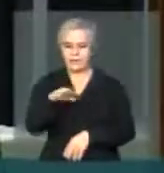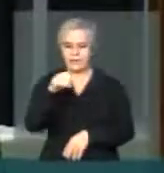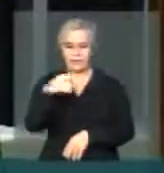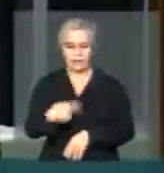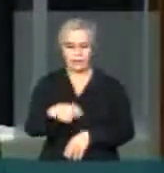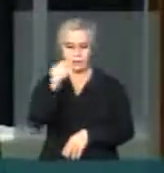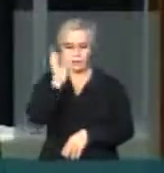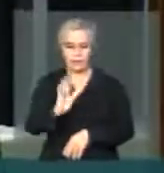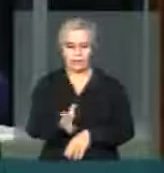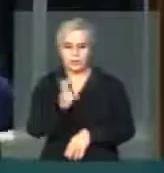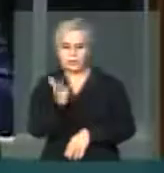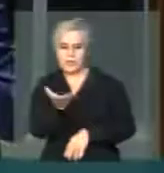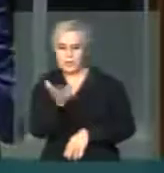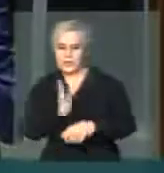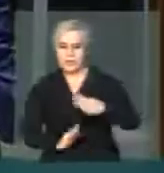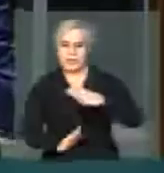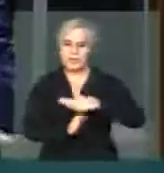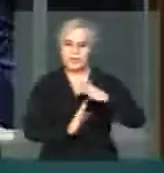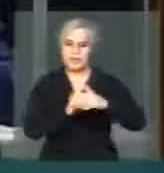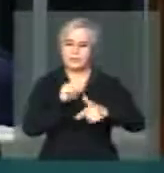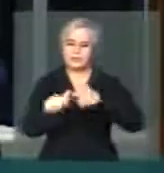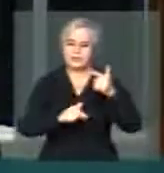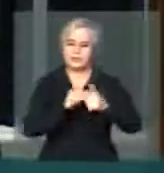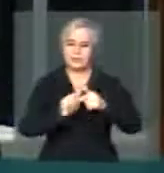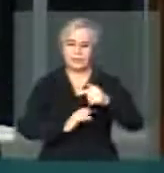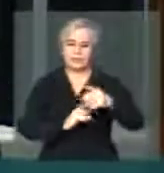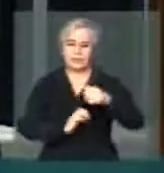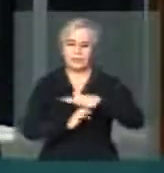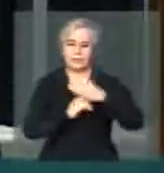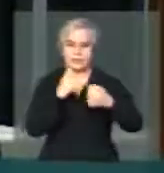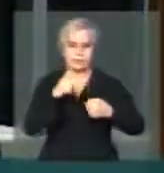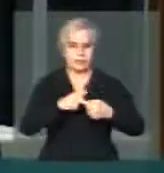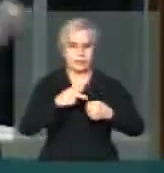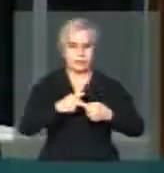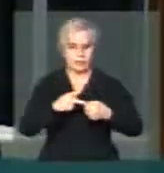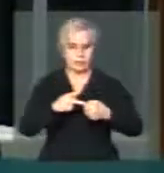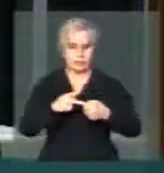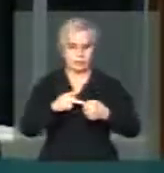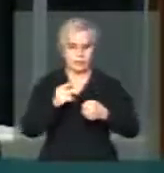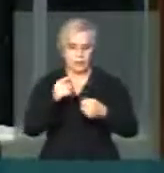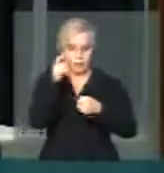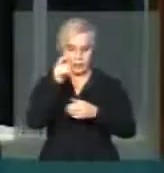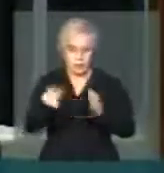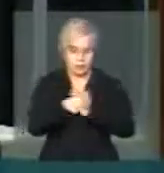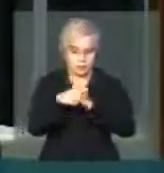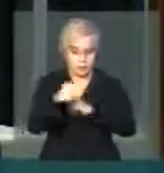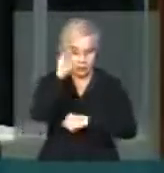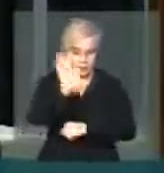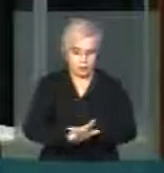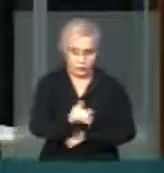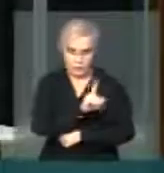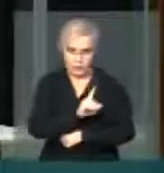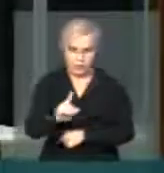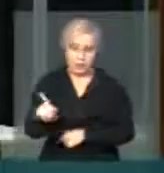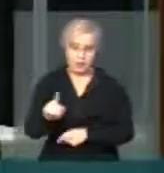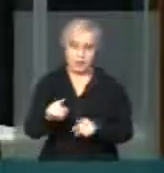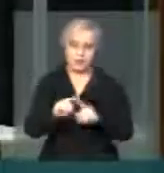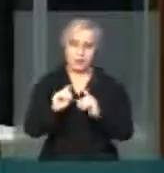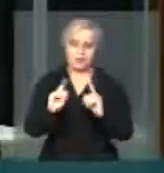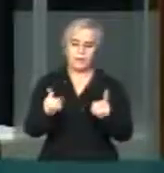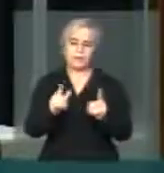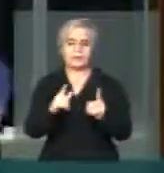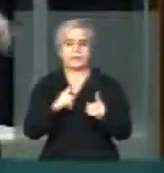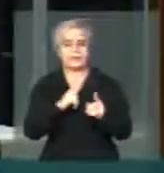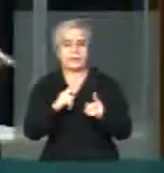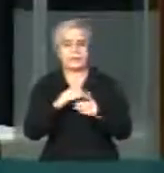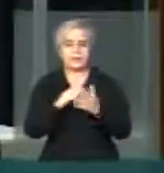da Petrobras e colocar ela não a serviço dos interesses nacionais, porque os interesses públicos vão estar